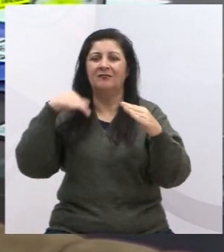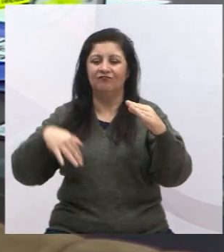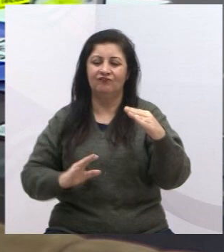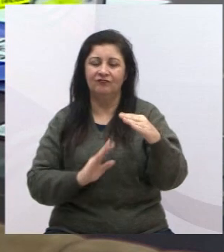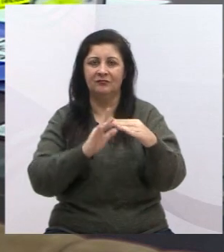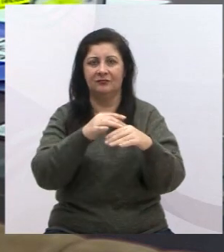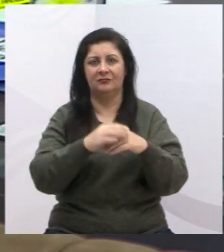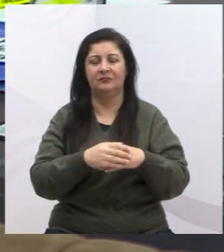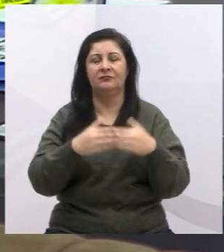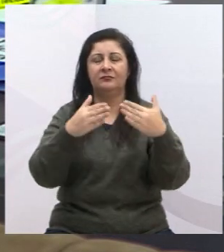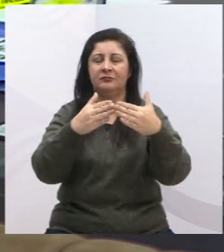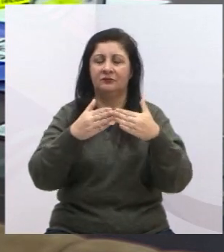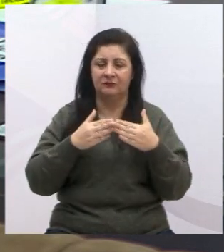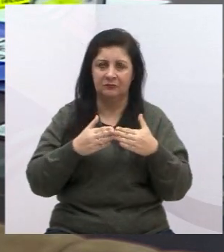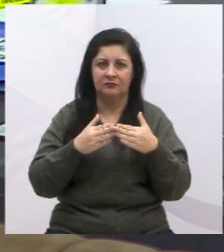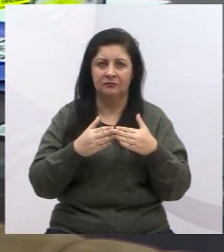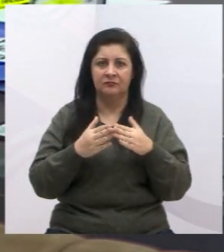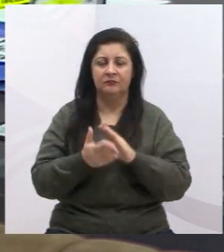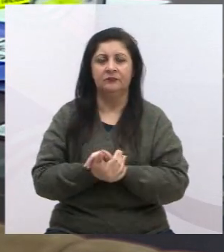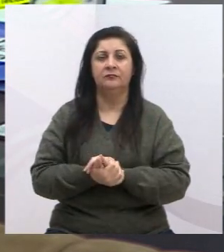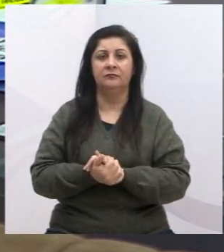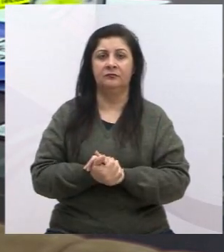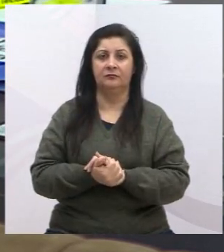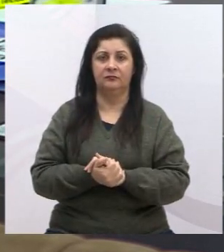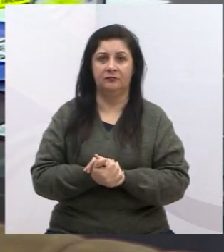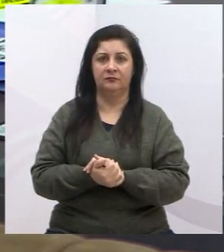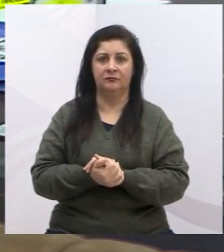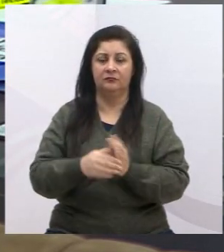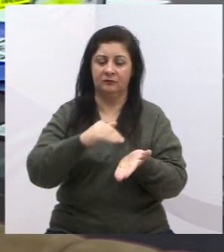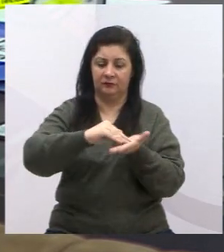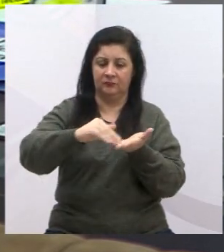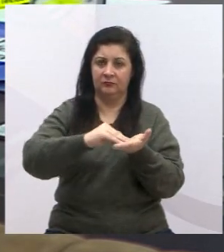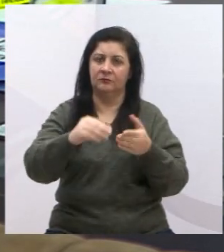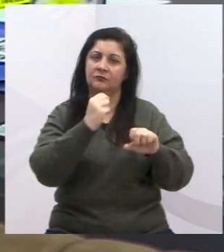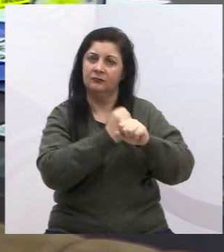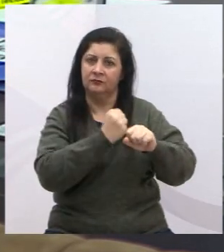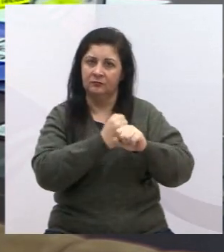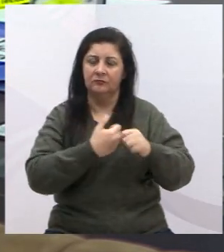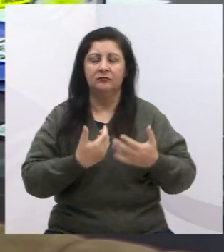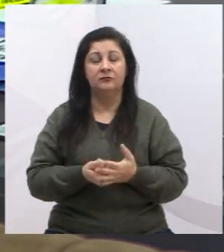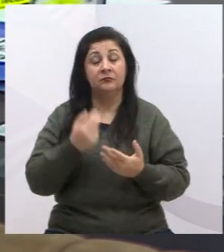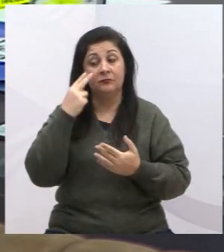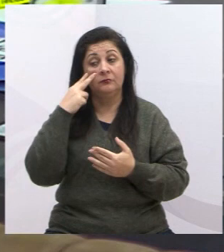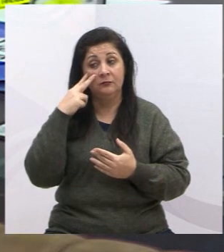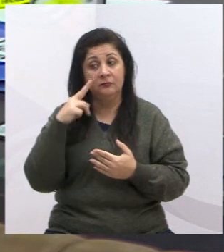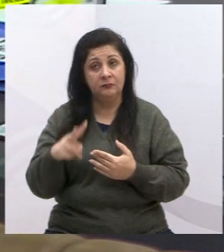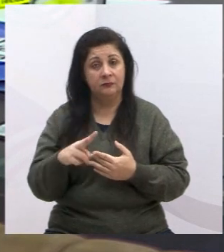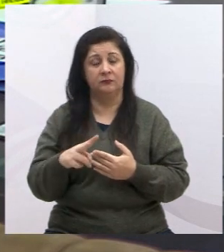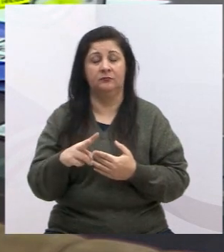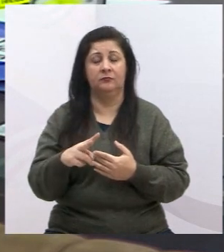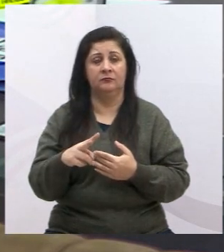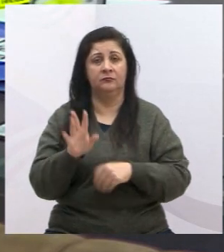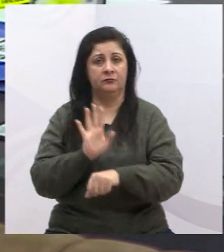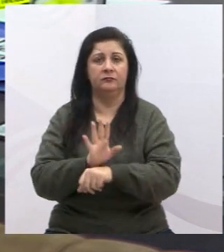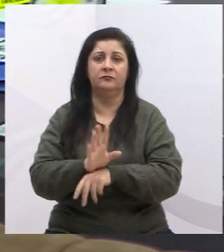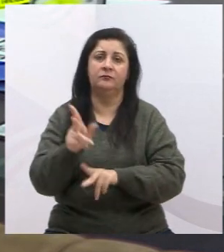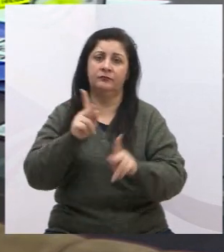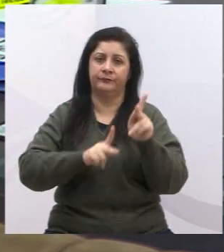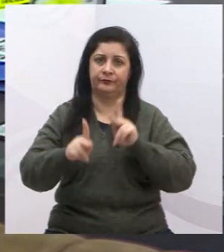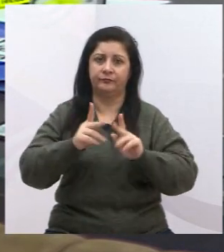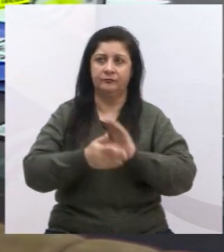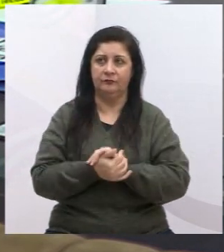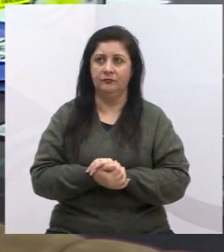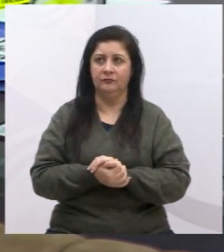Peço de favor para a infraestrutura, vamos olhar a situação do povo.